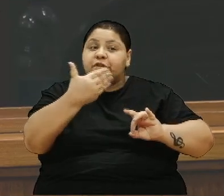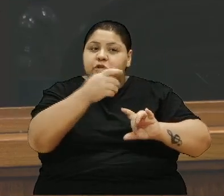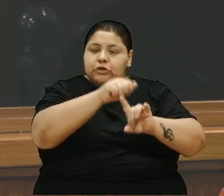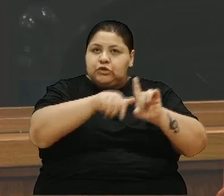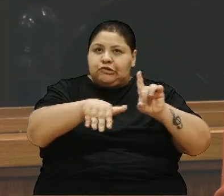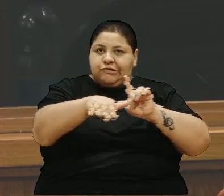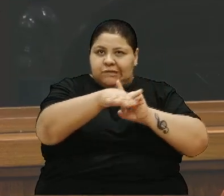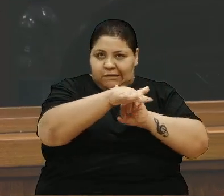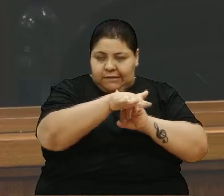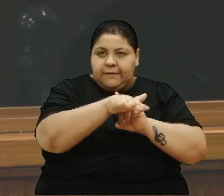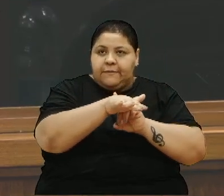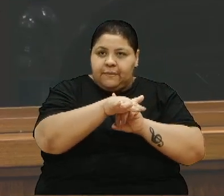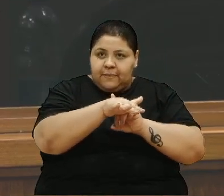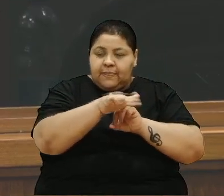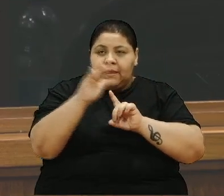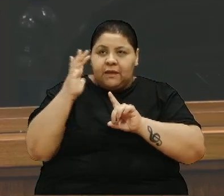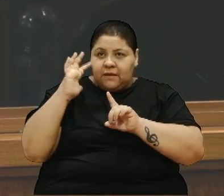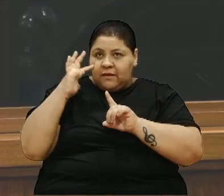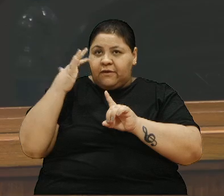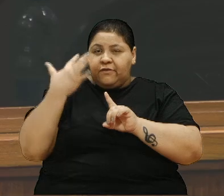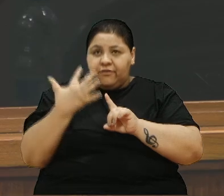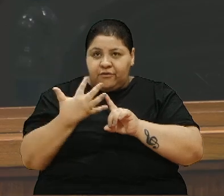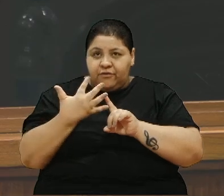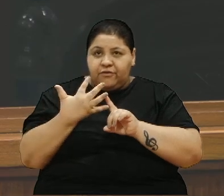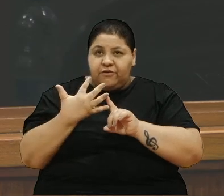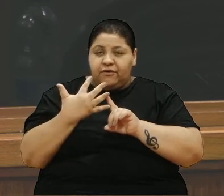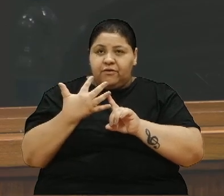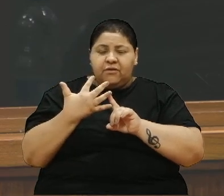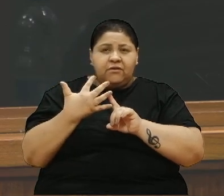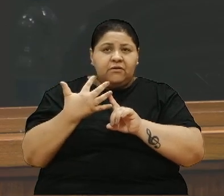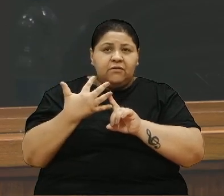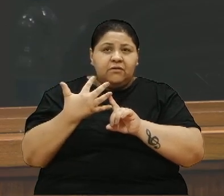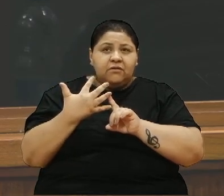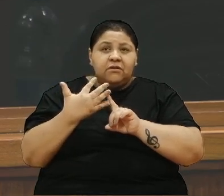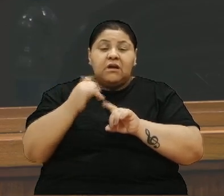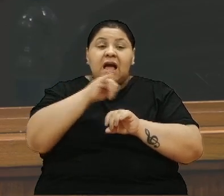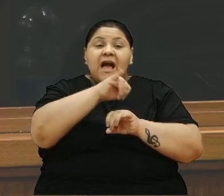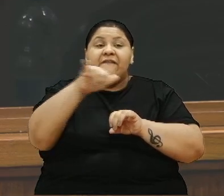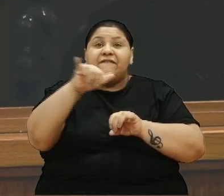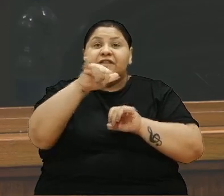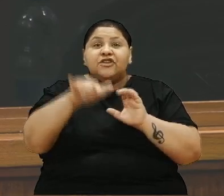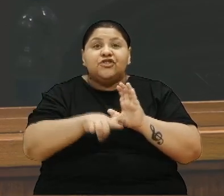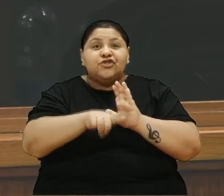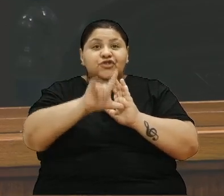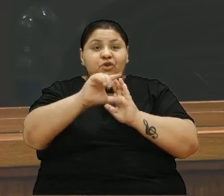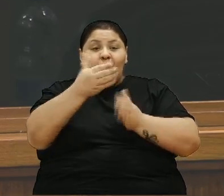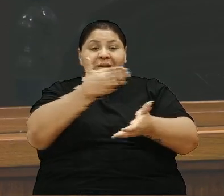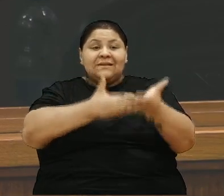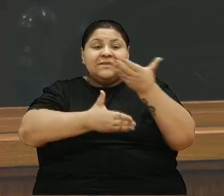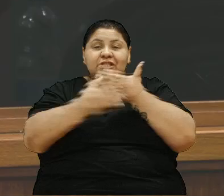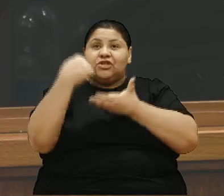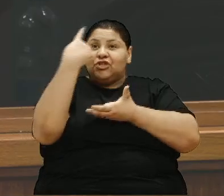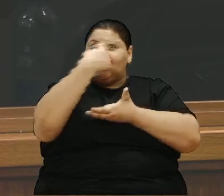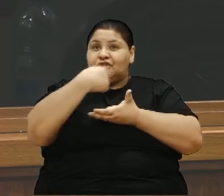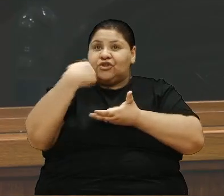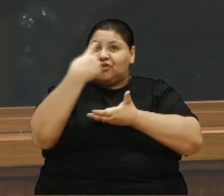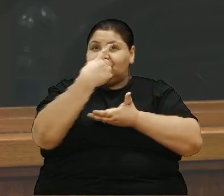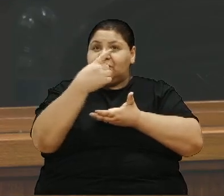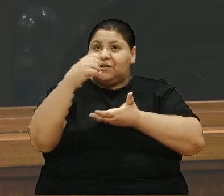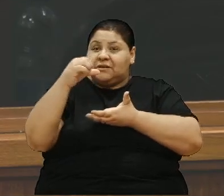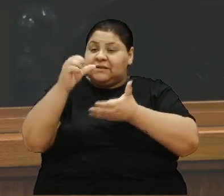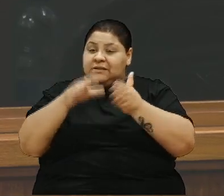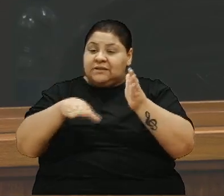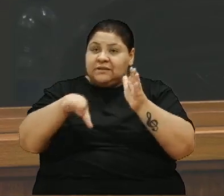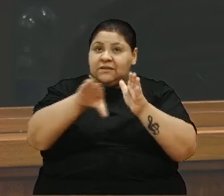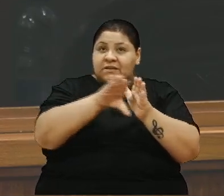social, ele acontece no sobreaviso. O atendimento de plantão, que é das 19